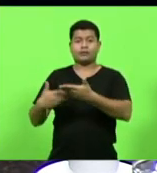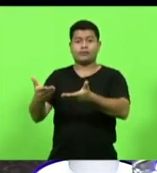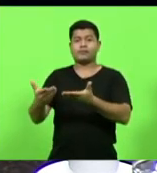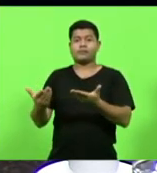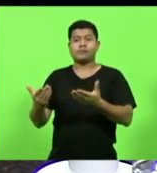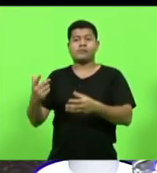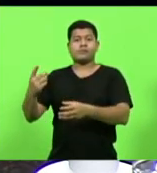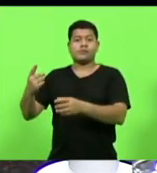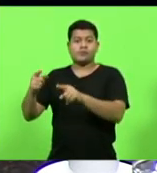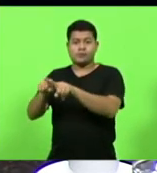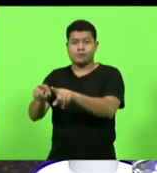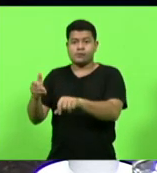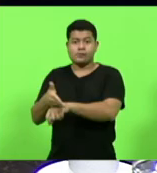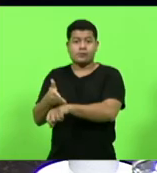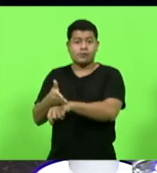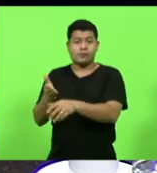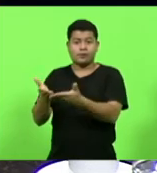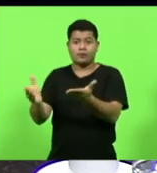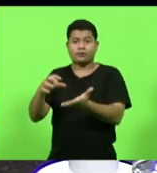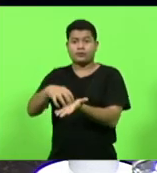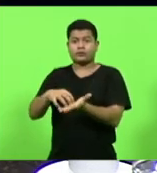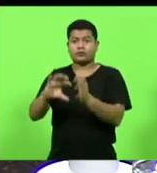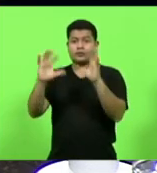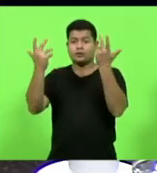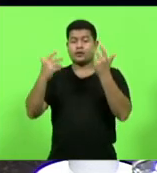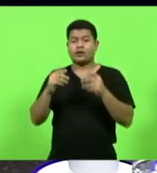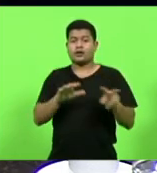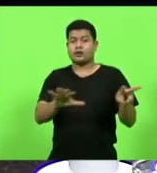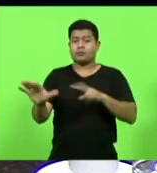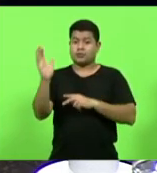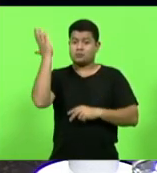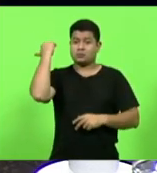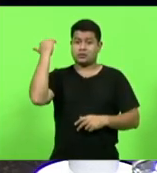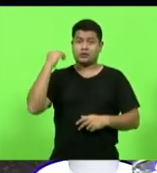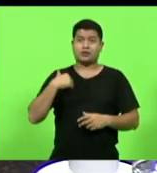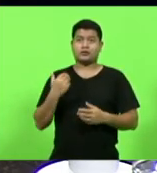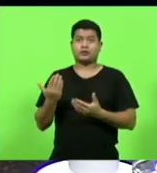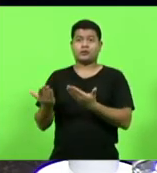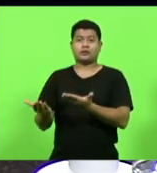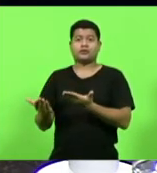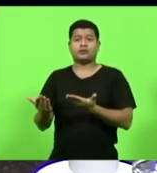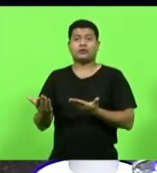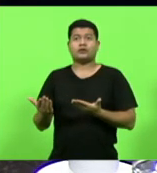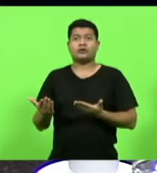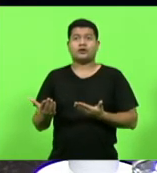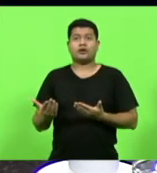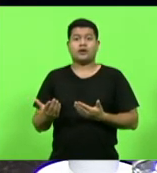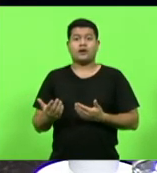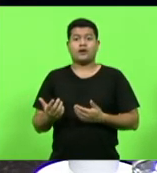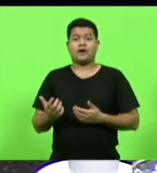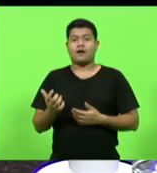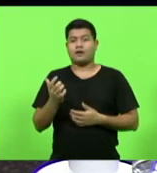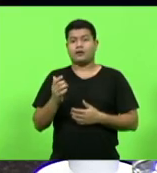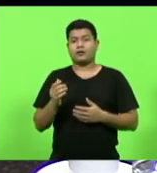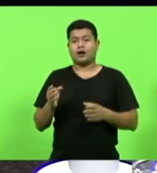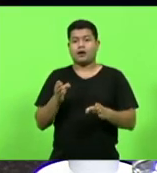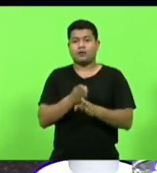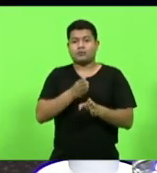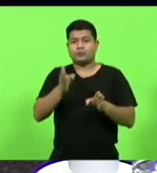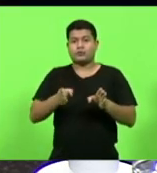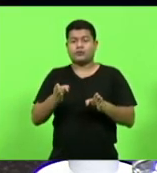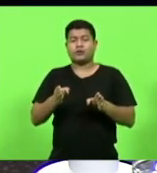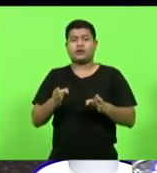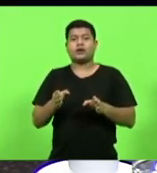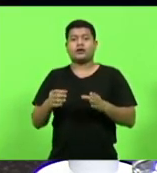Centro de Eventos foi realizado na semana passada, no que a gente chama fase de habilitação. E quem se